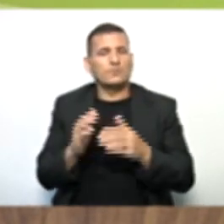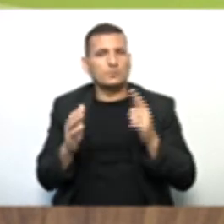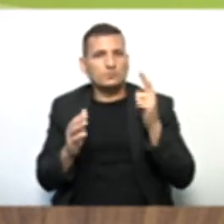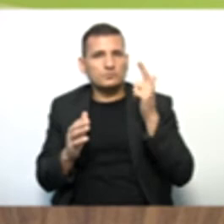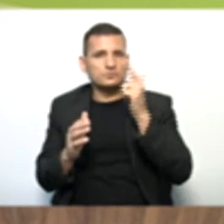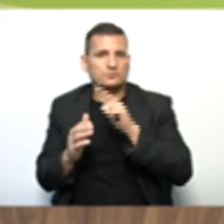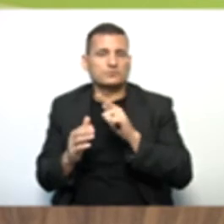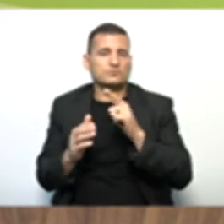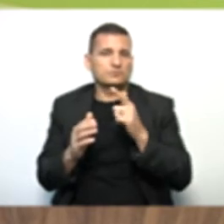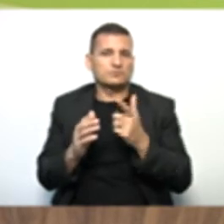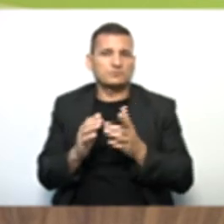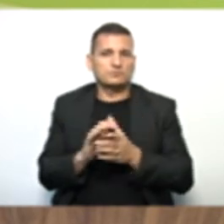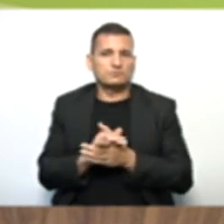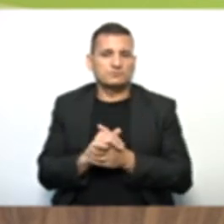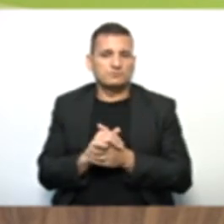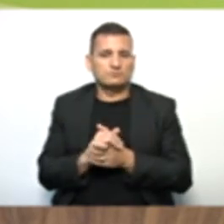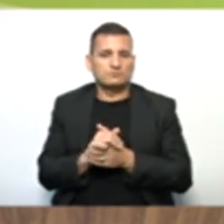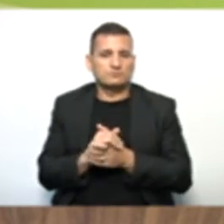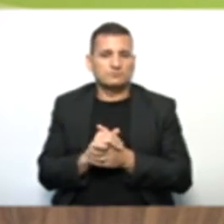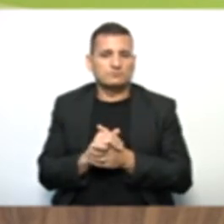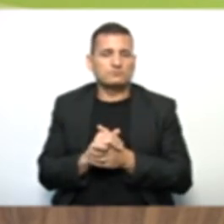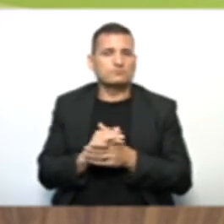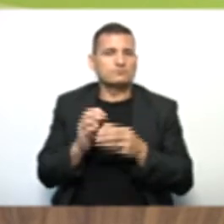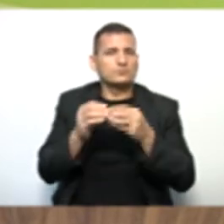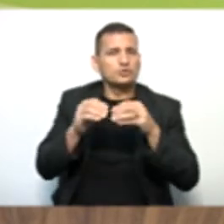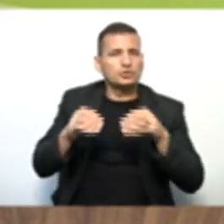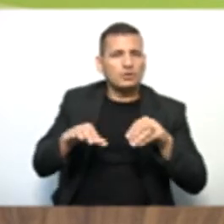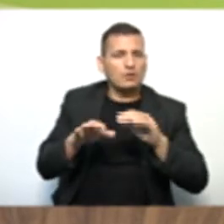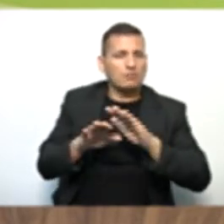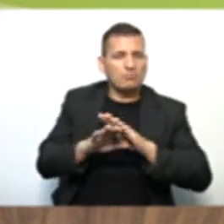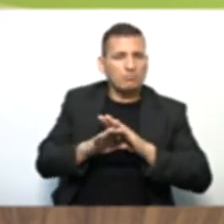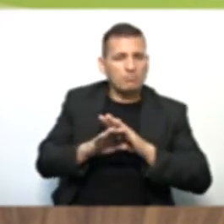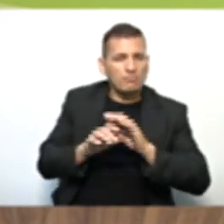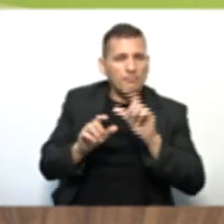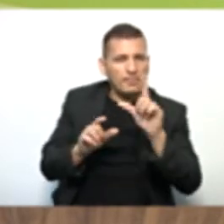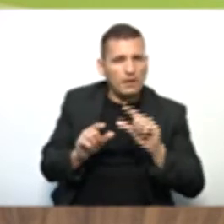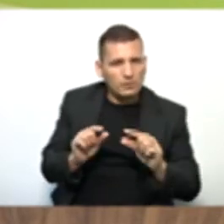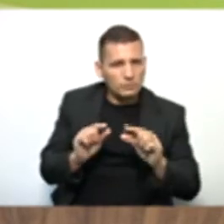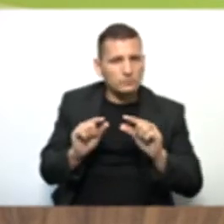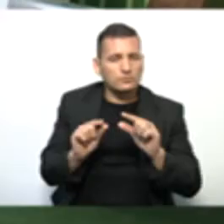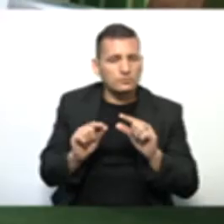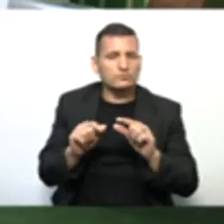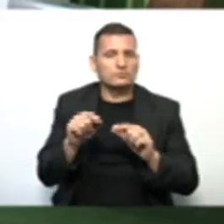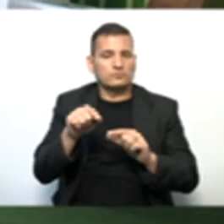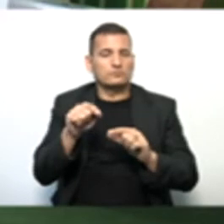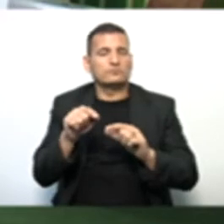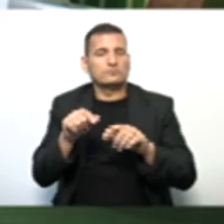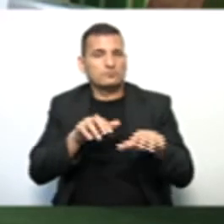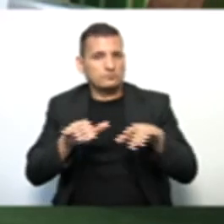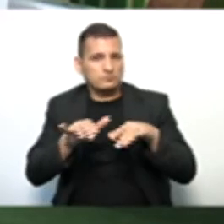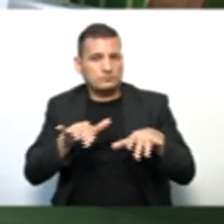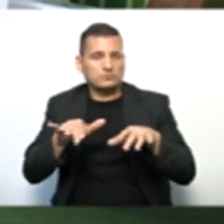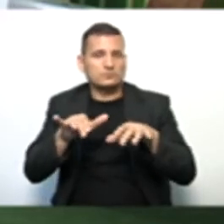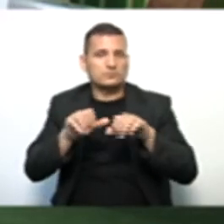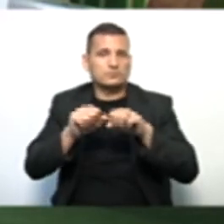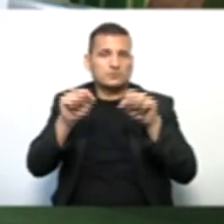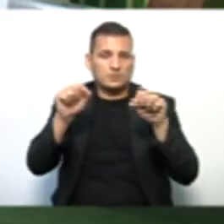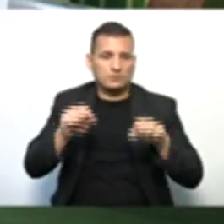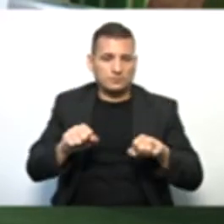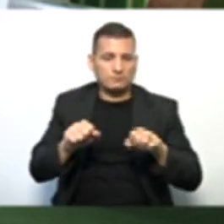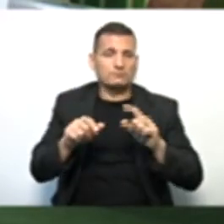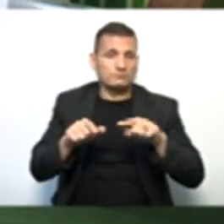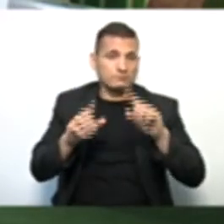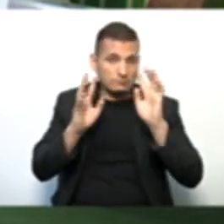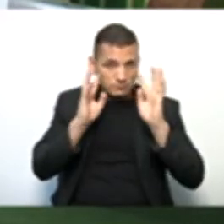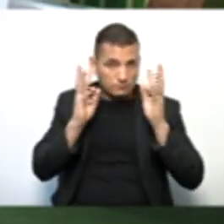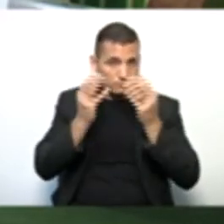conseguiram, de forma de prejudicar menos o desenvolvimento do software. Sim, claro. Ele segue um raciocínio ali um pouco abstrato, porque por causa do